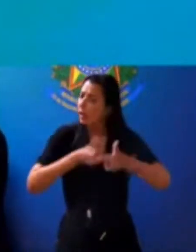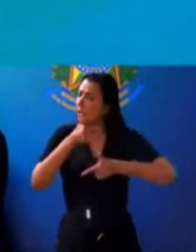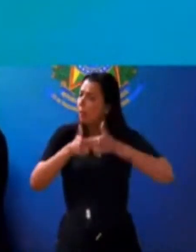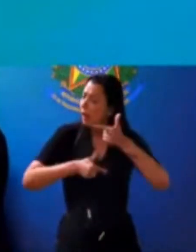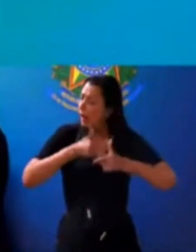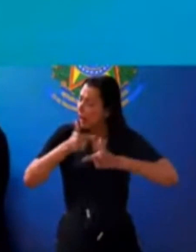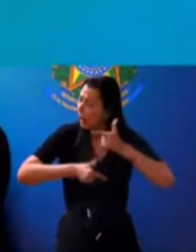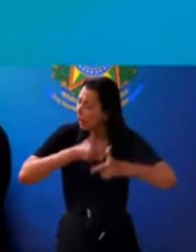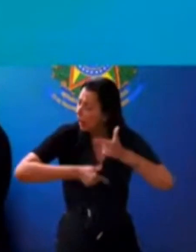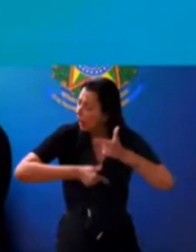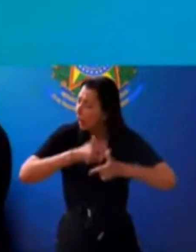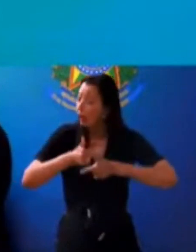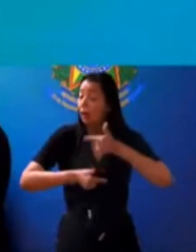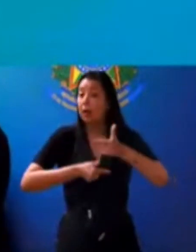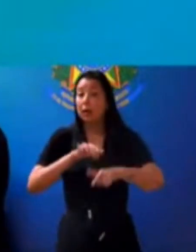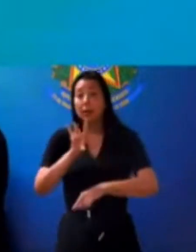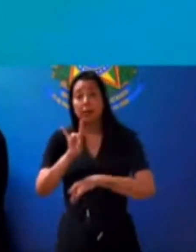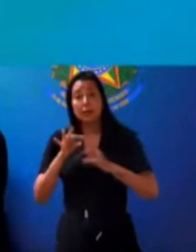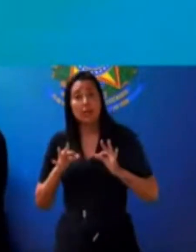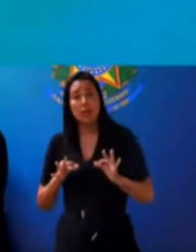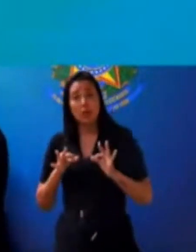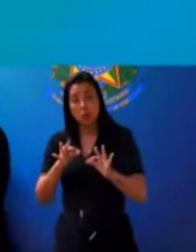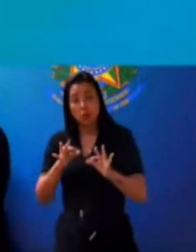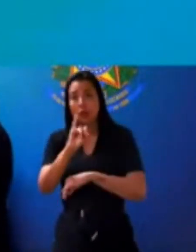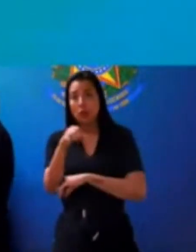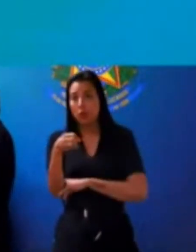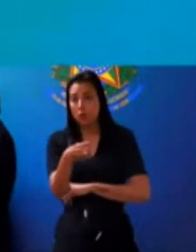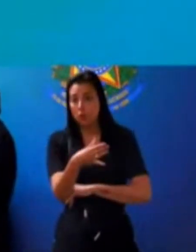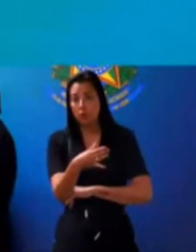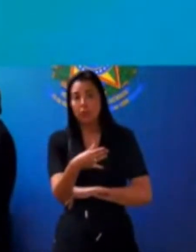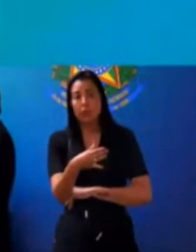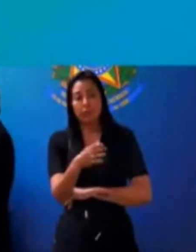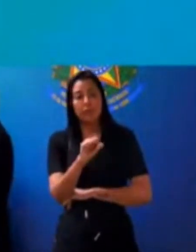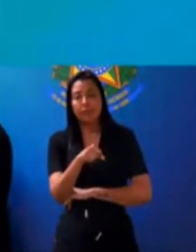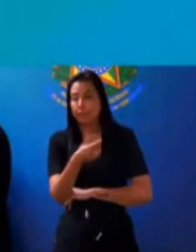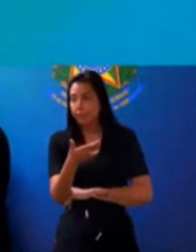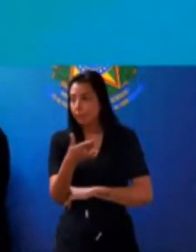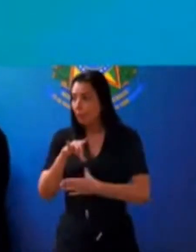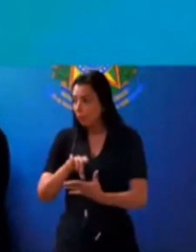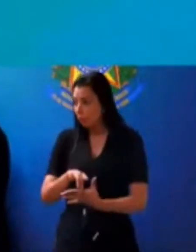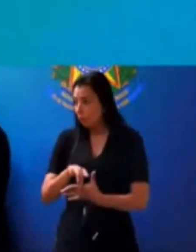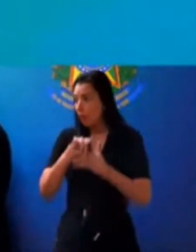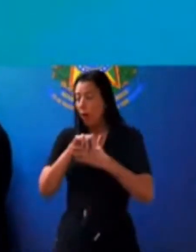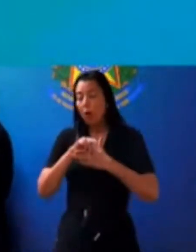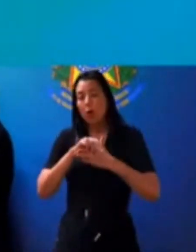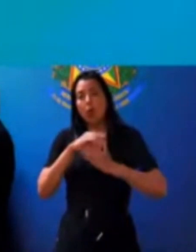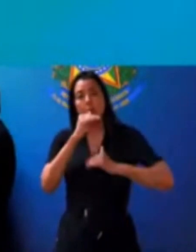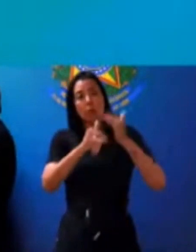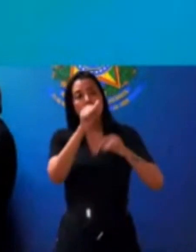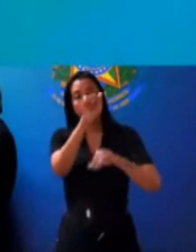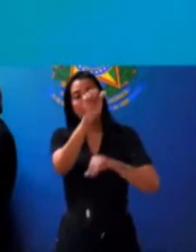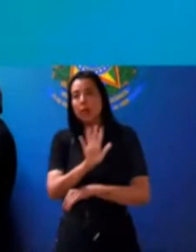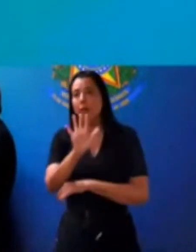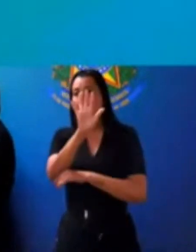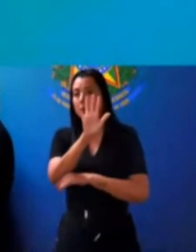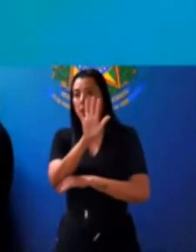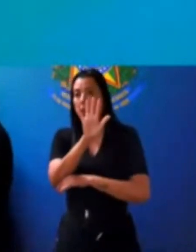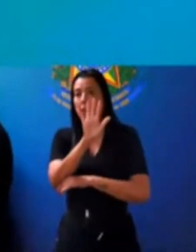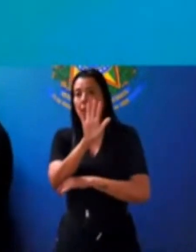incansavelmente para que a Ciência Tecnologia e inovação sejam pilares do desenvolvimento nacional